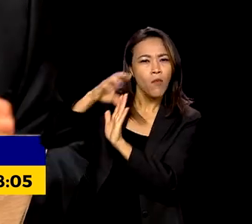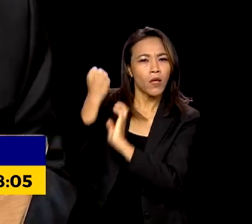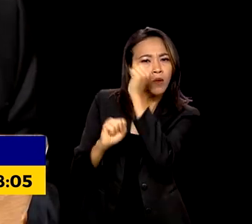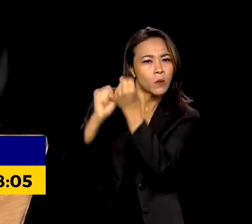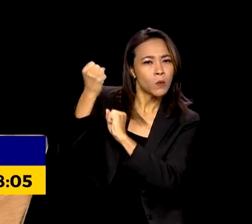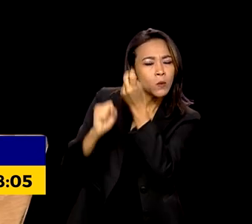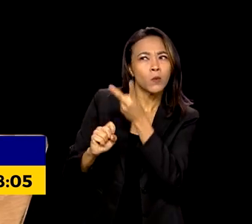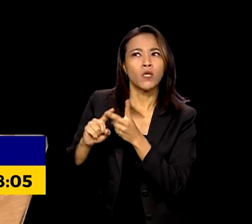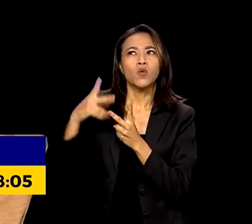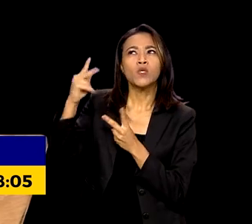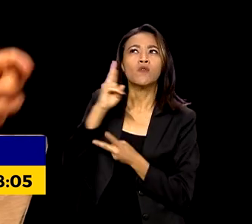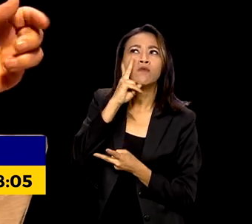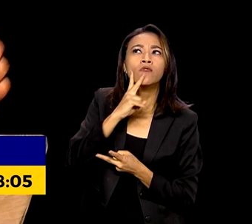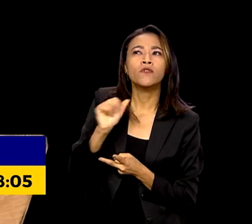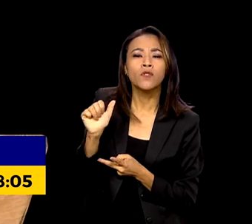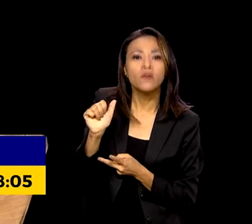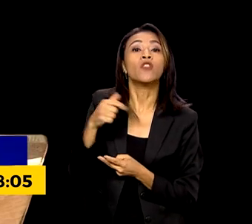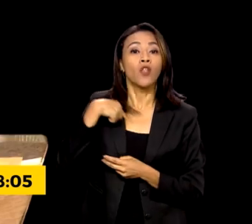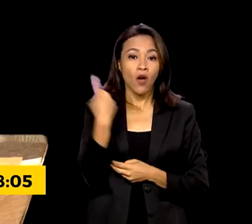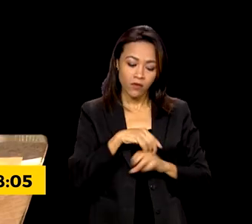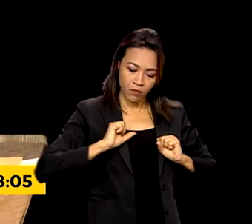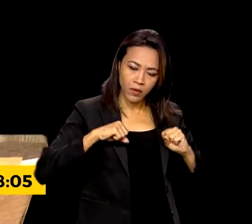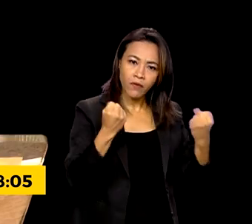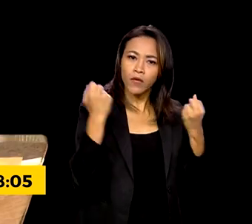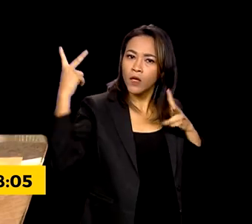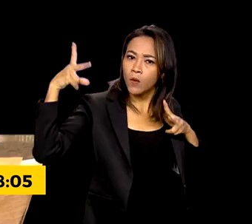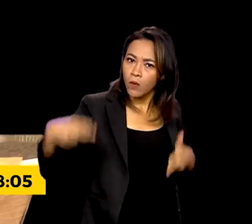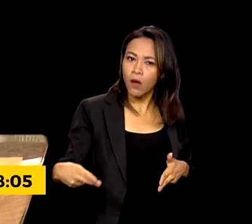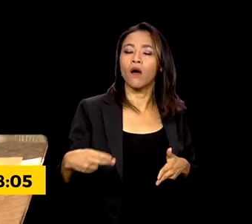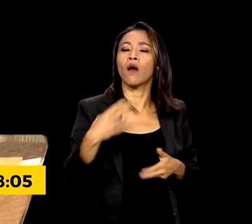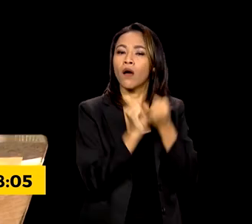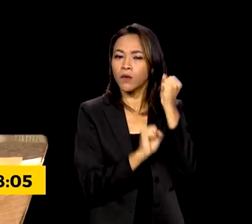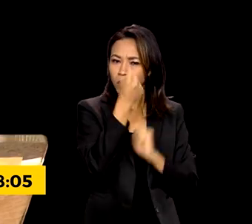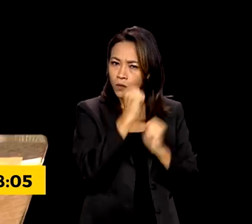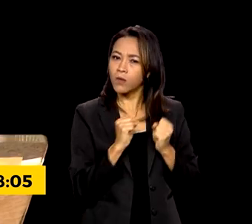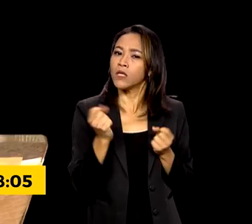o seu vinho, nós vamos defender a nossa pequena indústria nessa negociação.